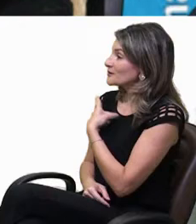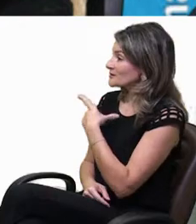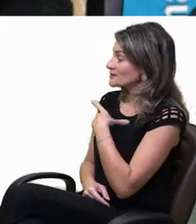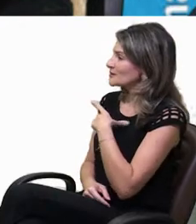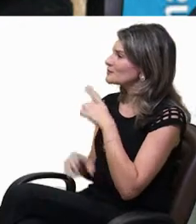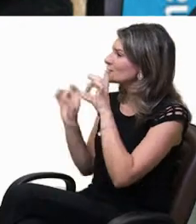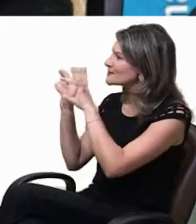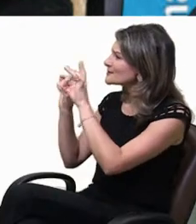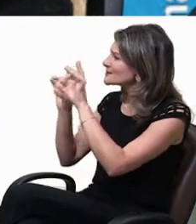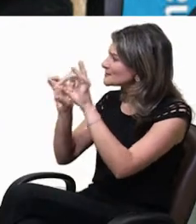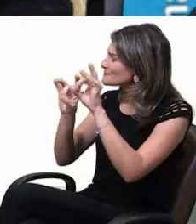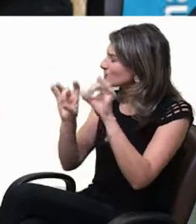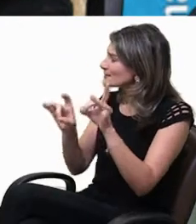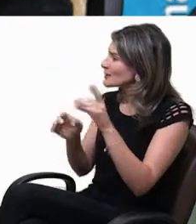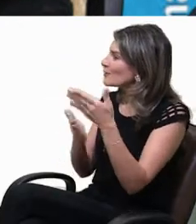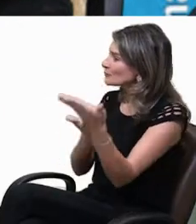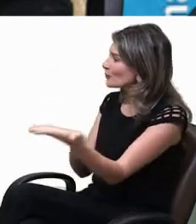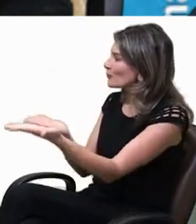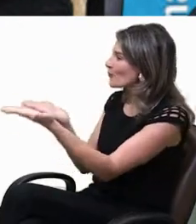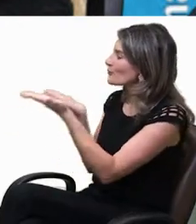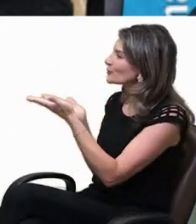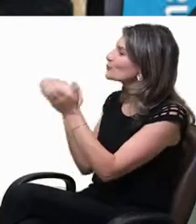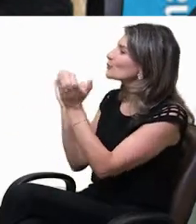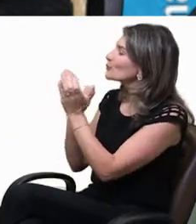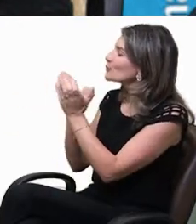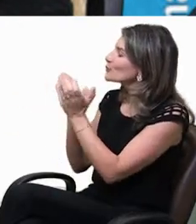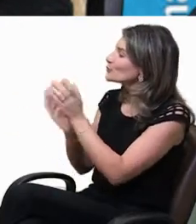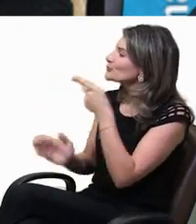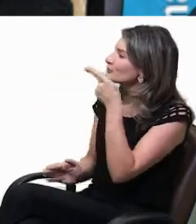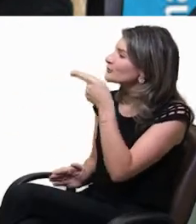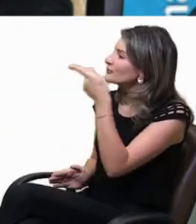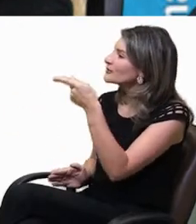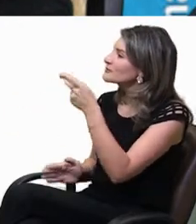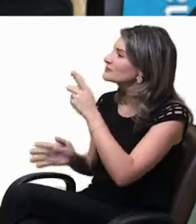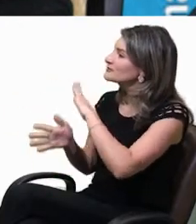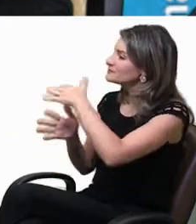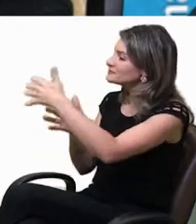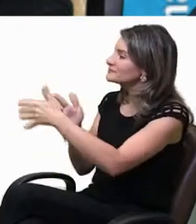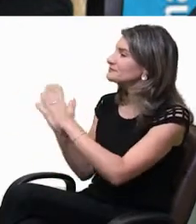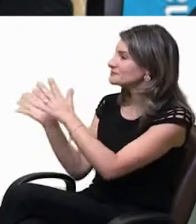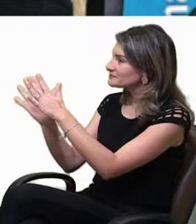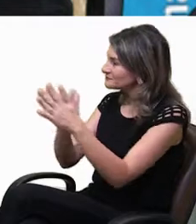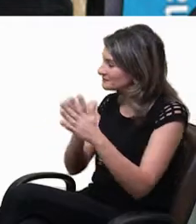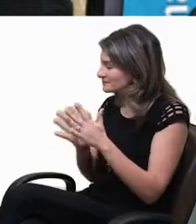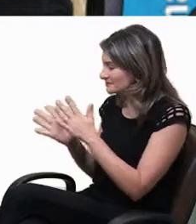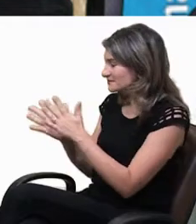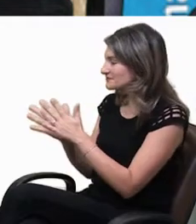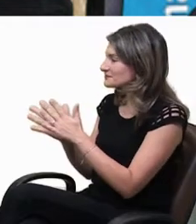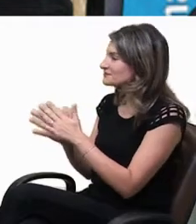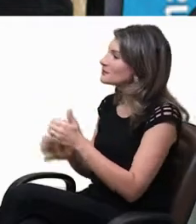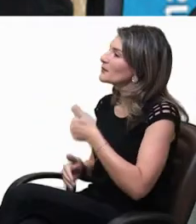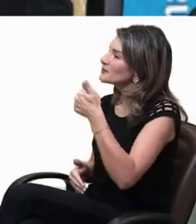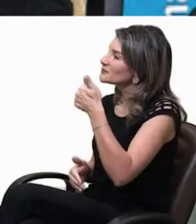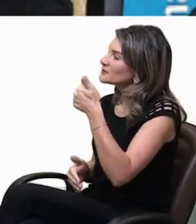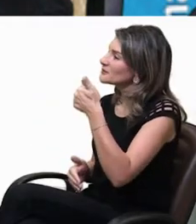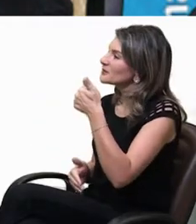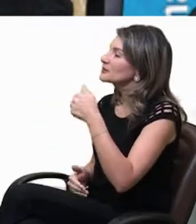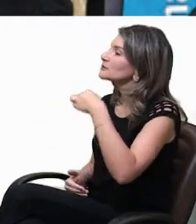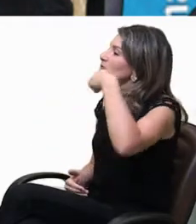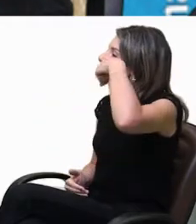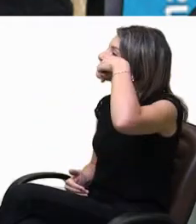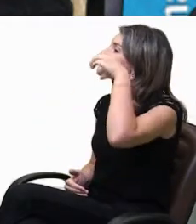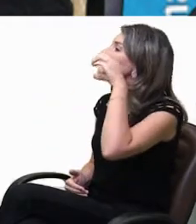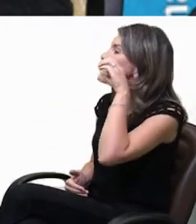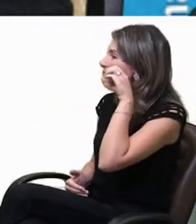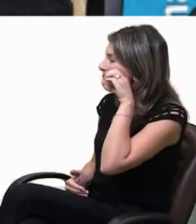temos a participação muito especial de um grupo que veio falar sobre língua de sinais.